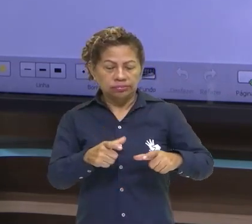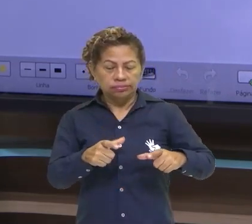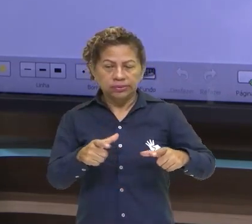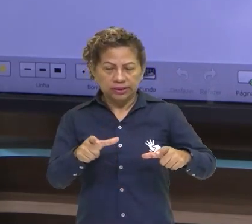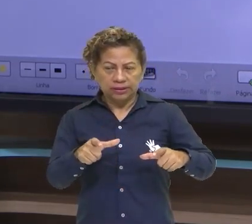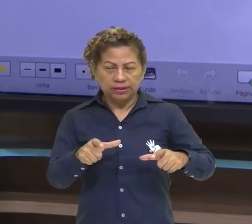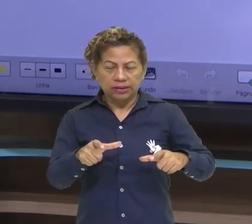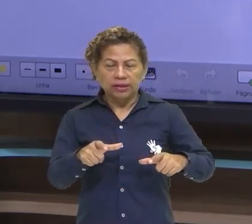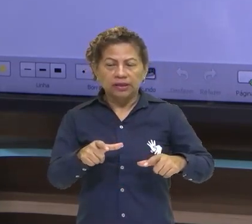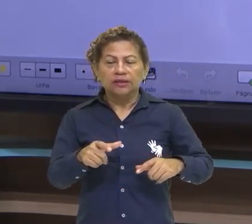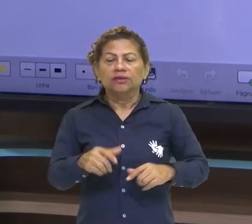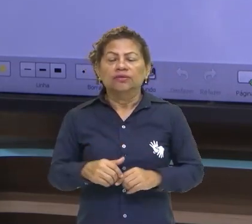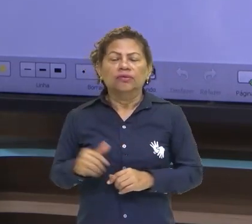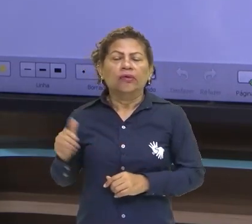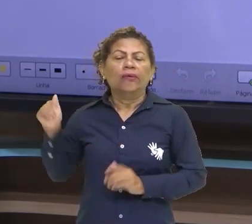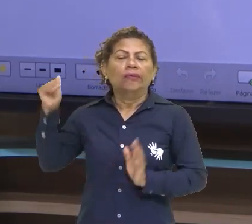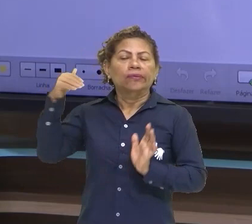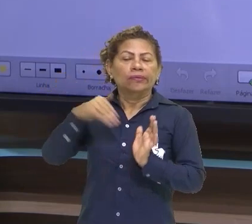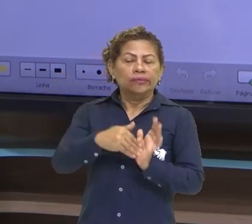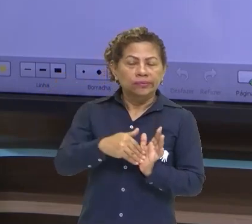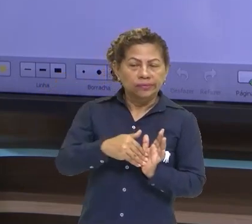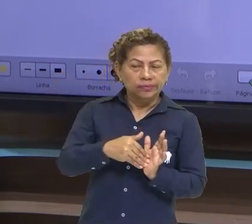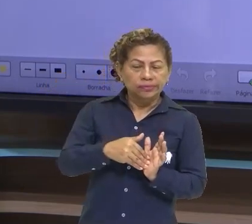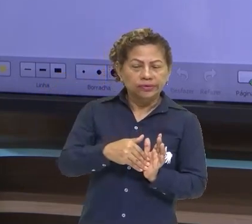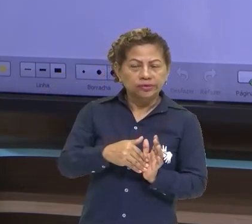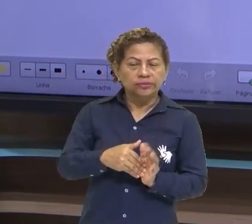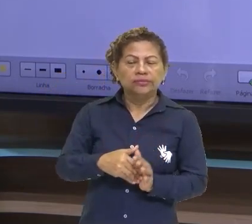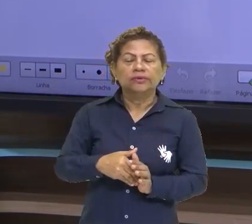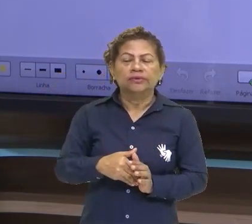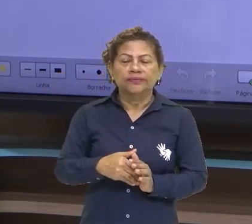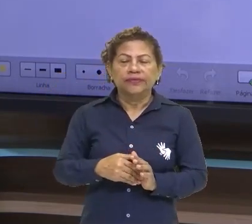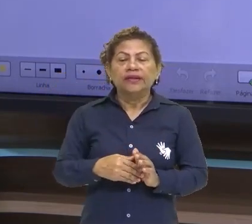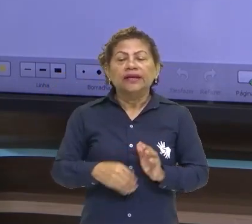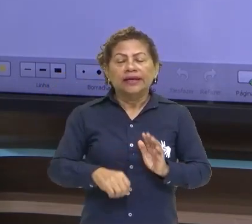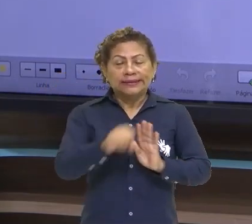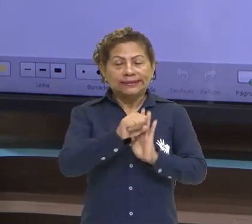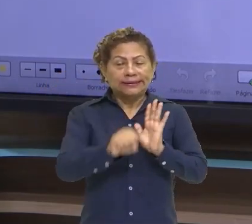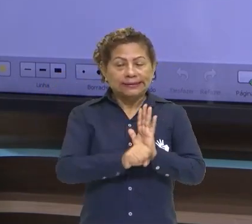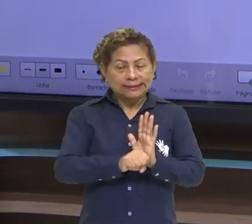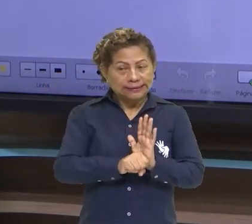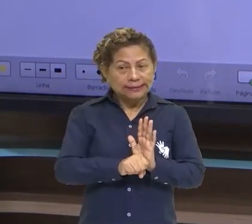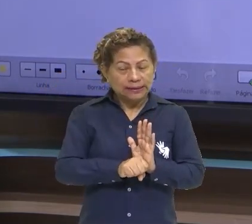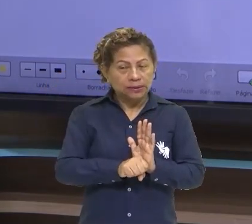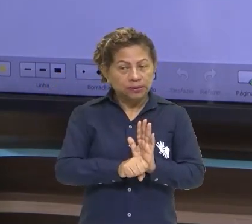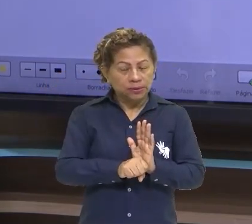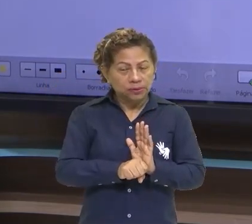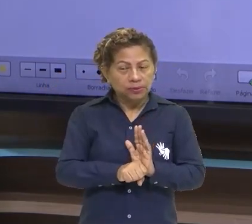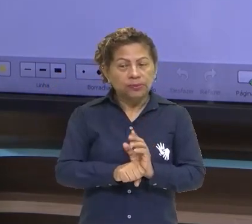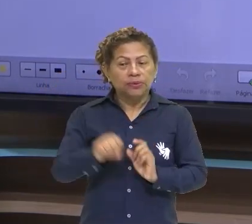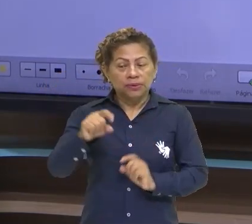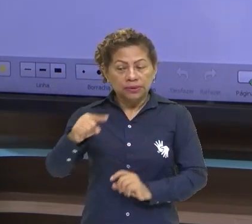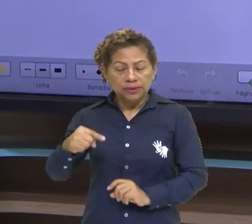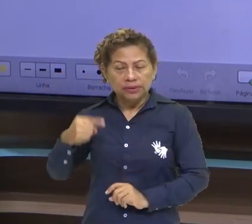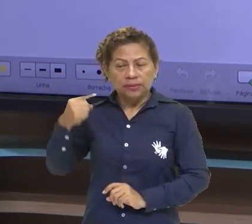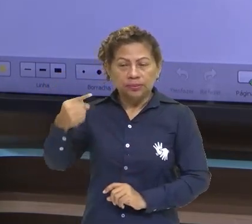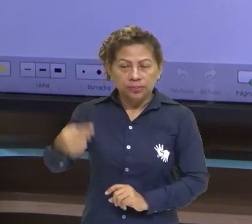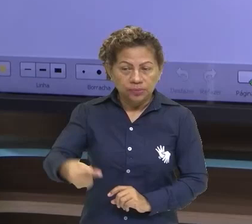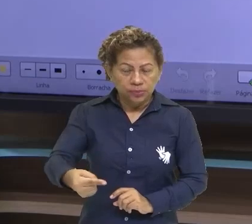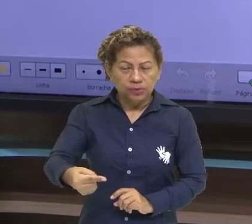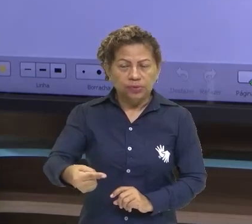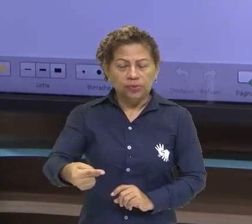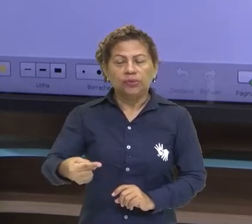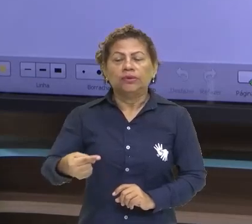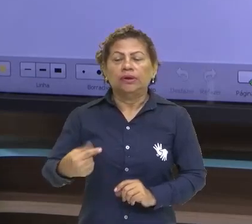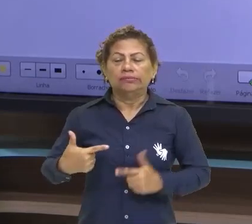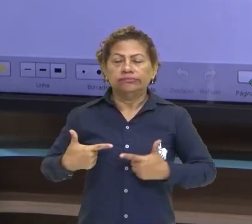no último século. E aqui a gente fez um recorte para o período pós-Segunda Guerra Mundial, onde